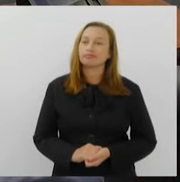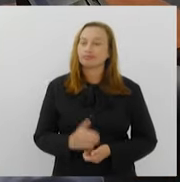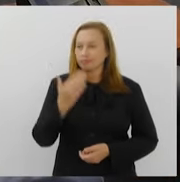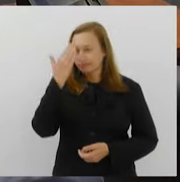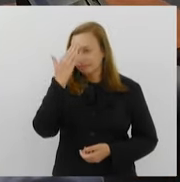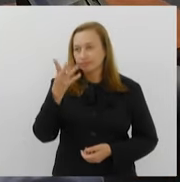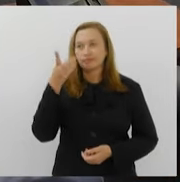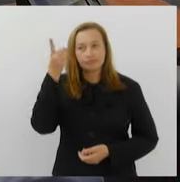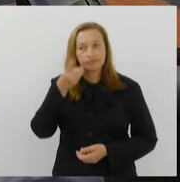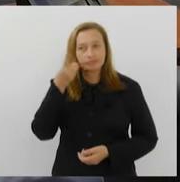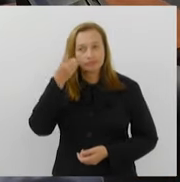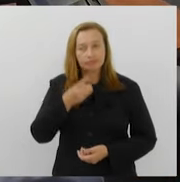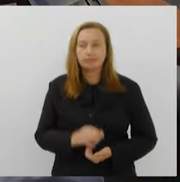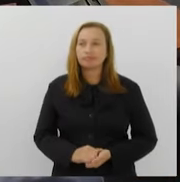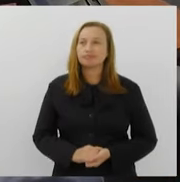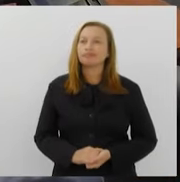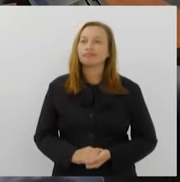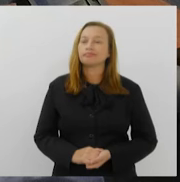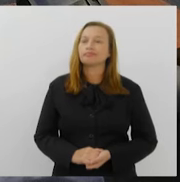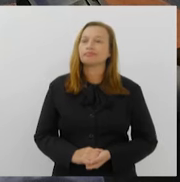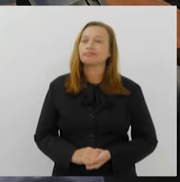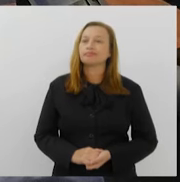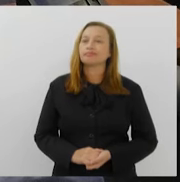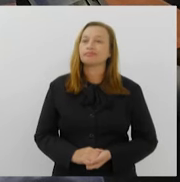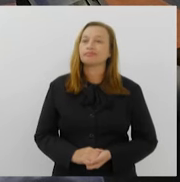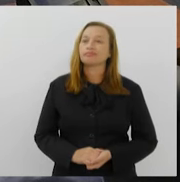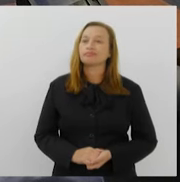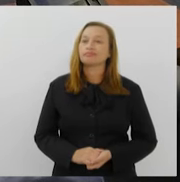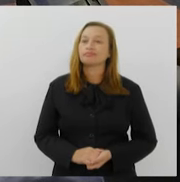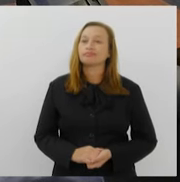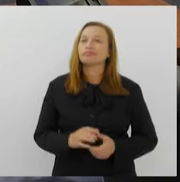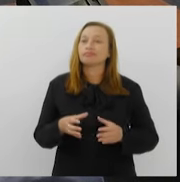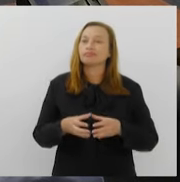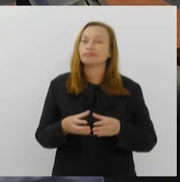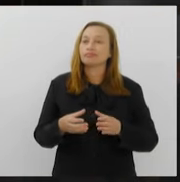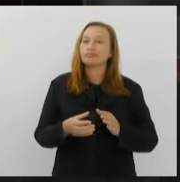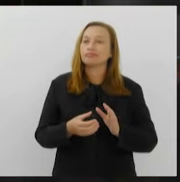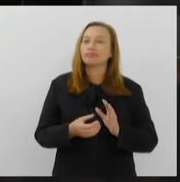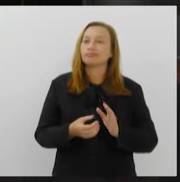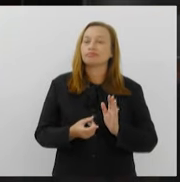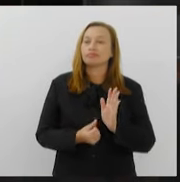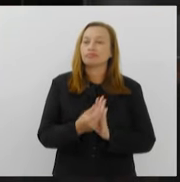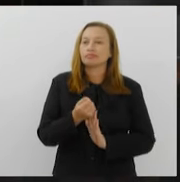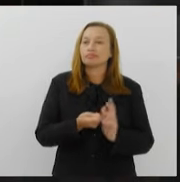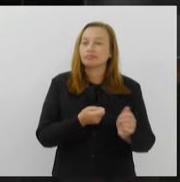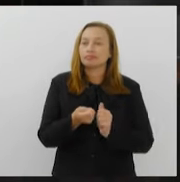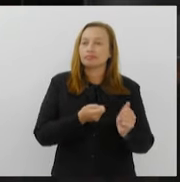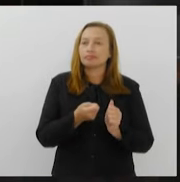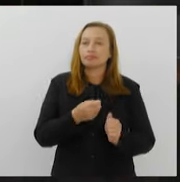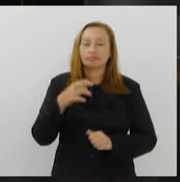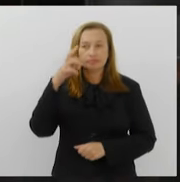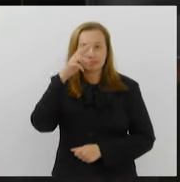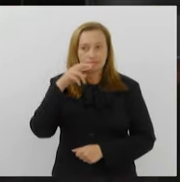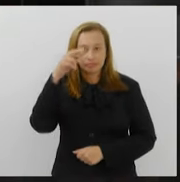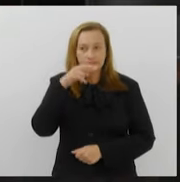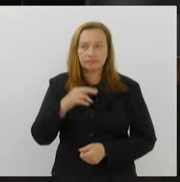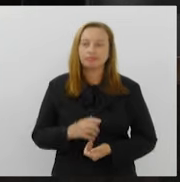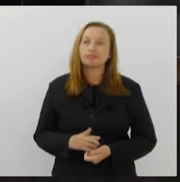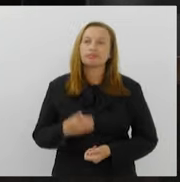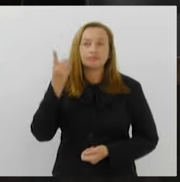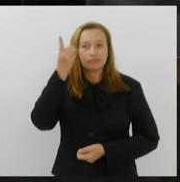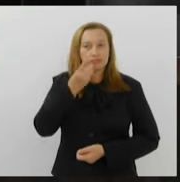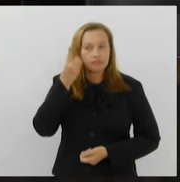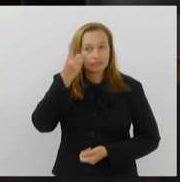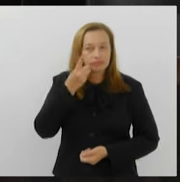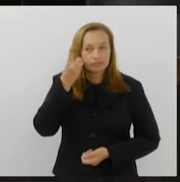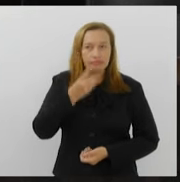Obrigado, deputado. E para emitir o parecer na Comissão de Orçamento, Finanças, Fiscalização Financeira e Controle,